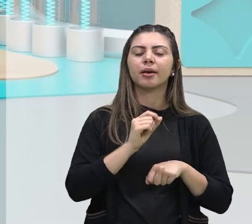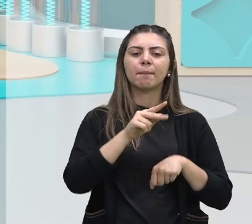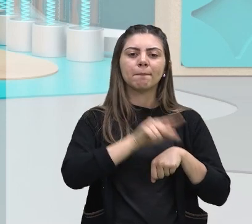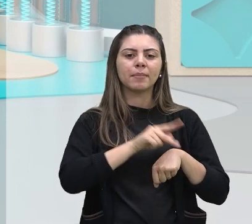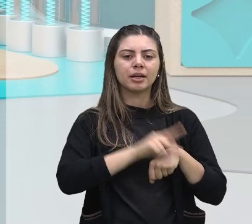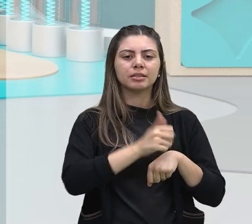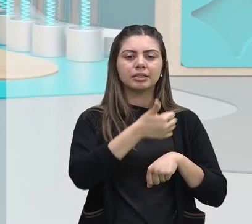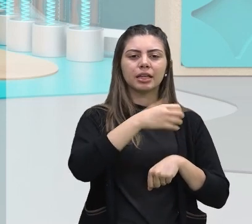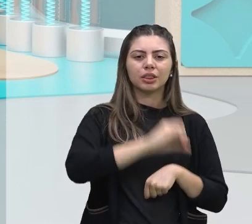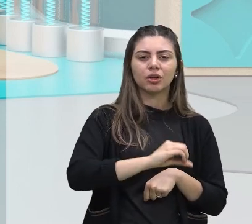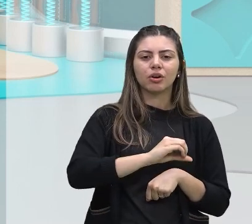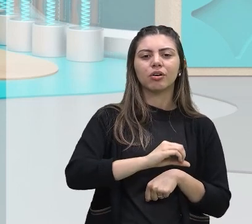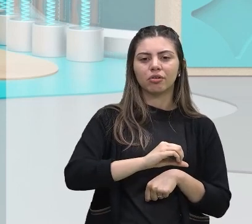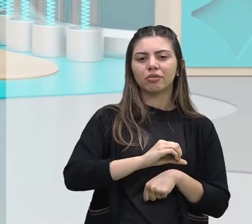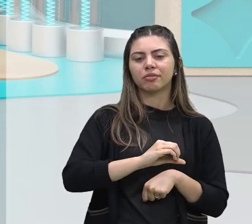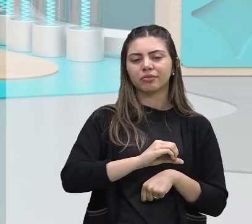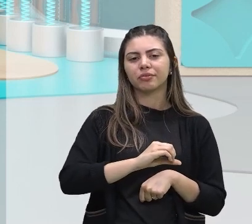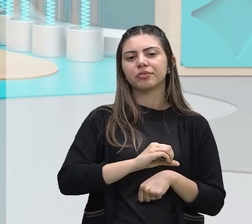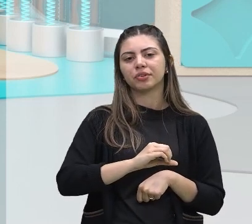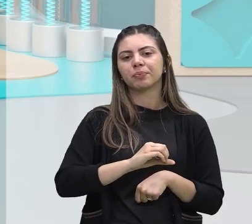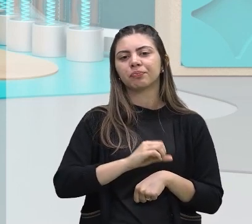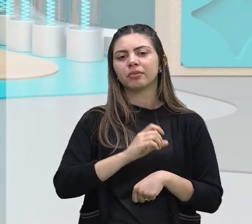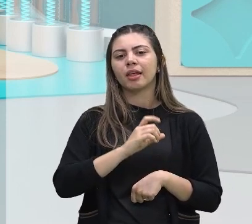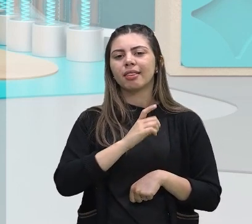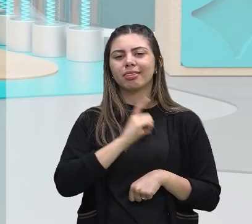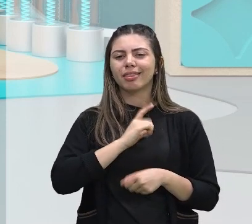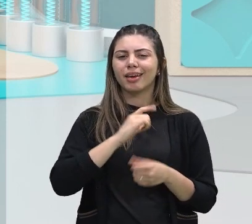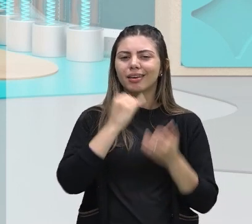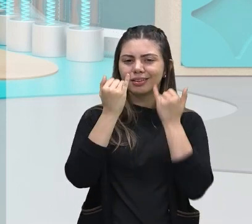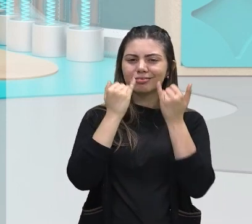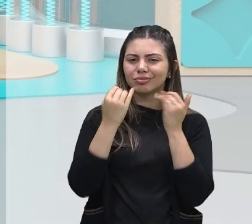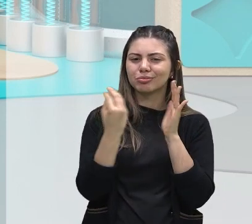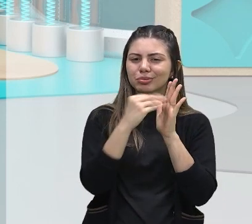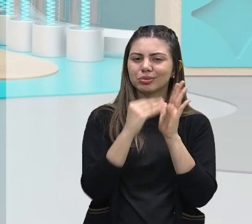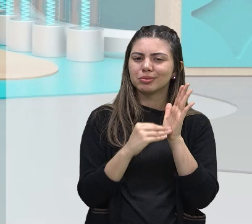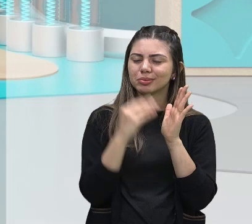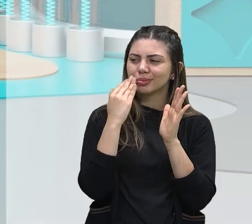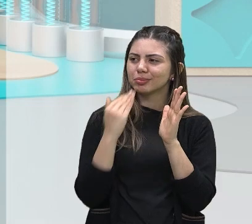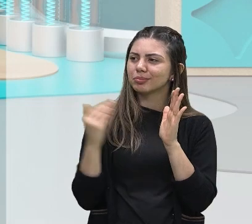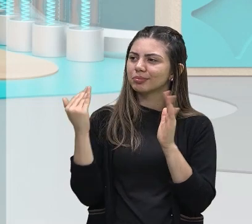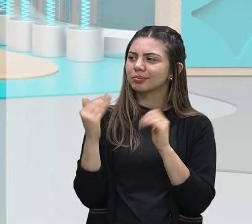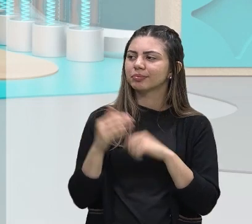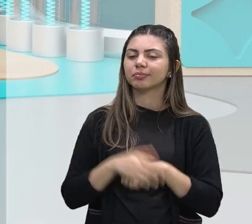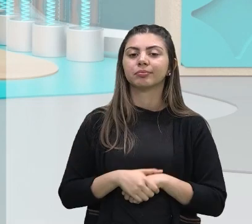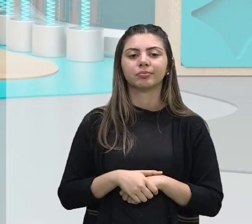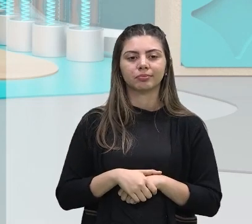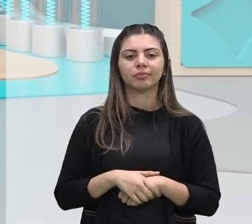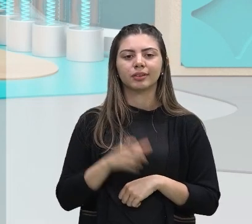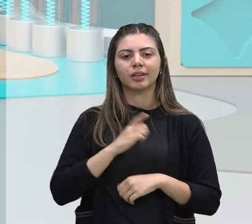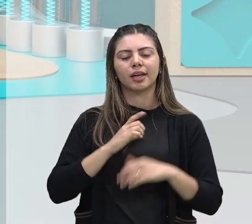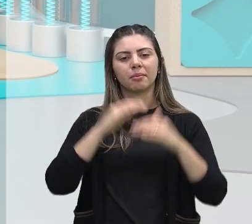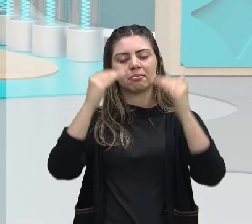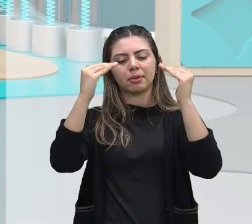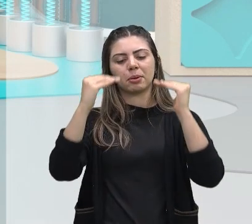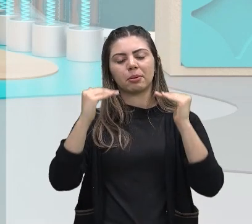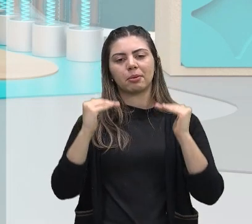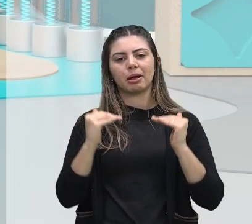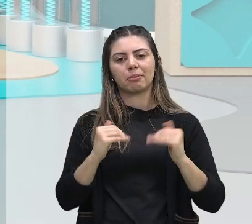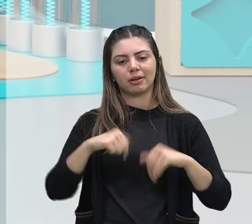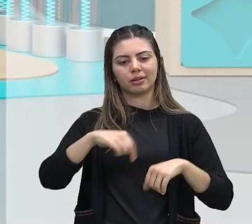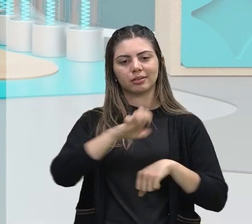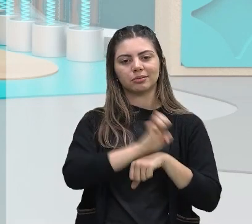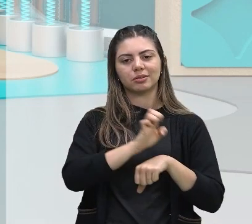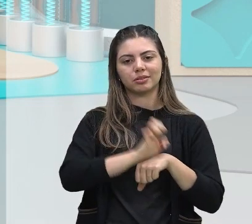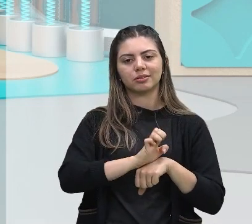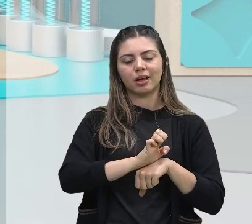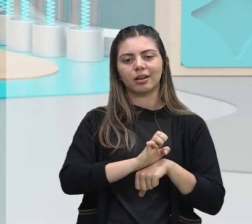tiveram 62 medalhas, né? E assim segue todos os estados brasileiros.